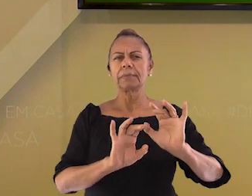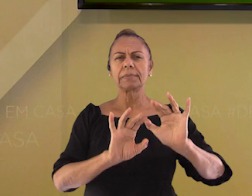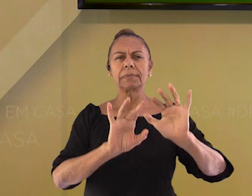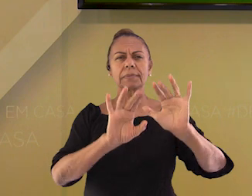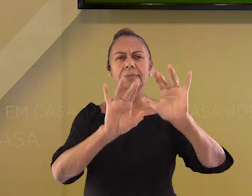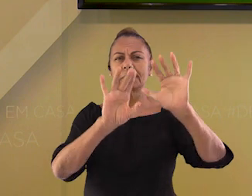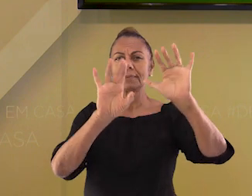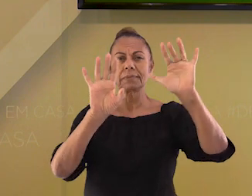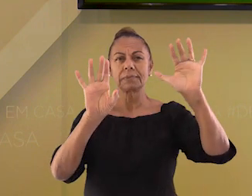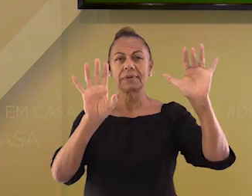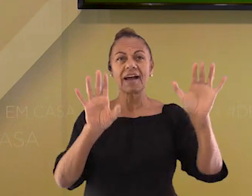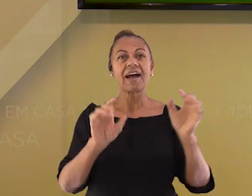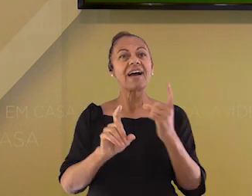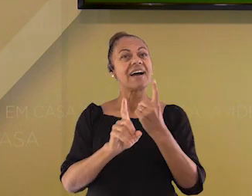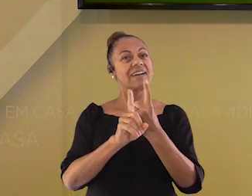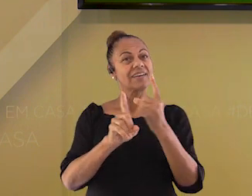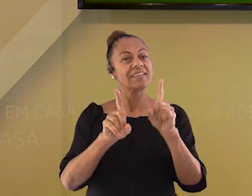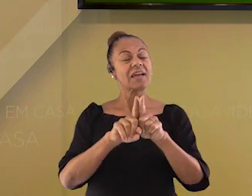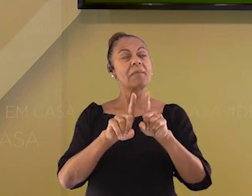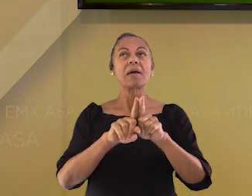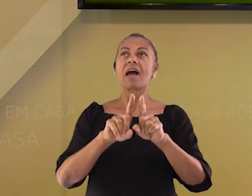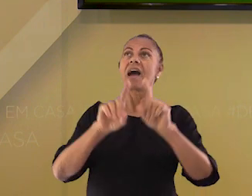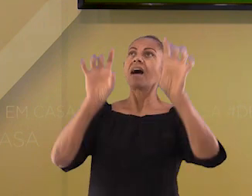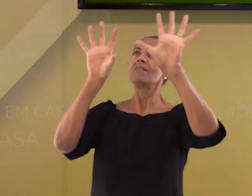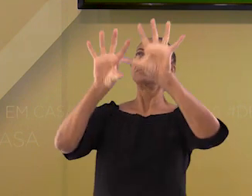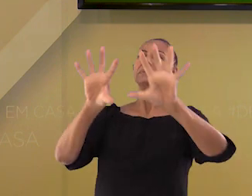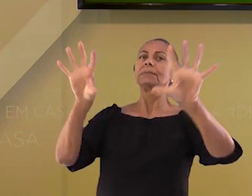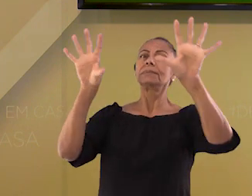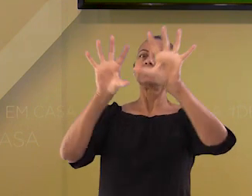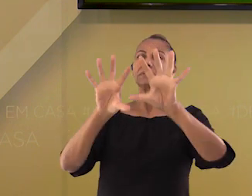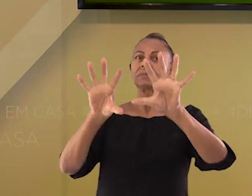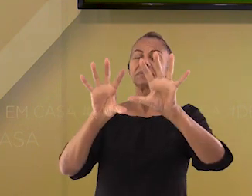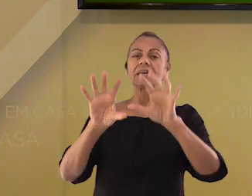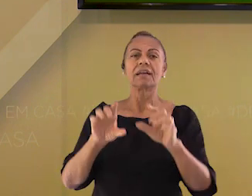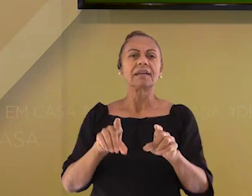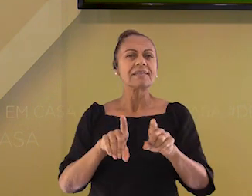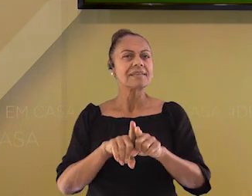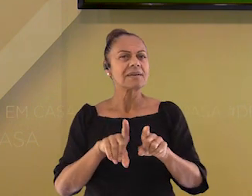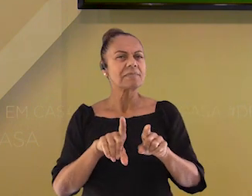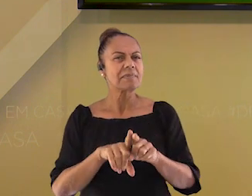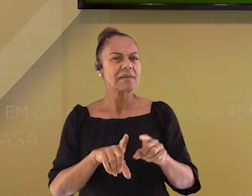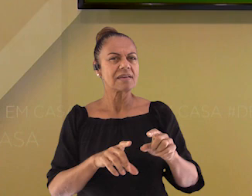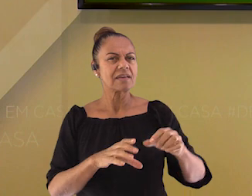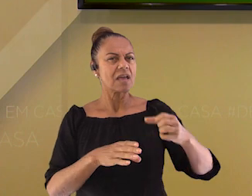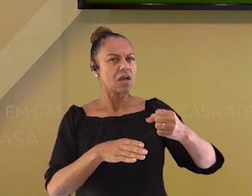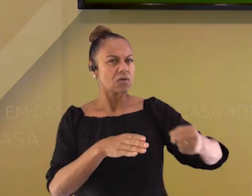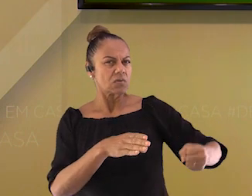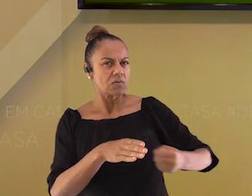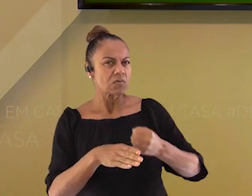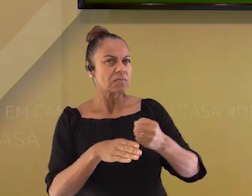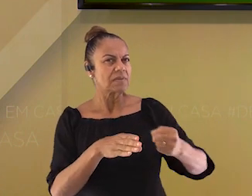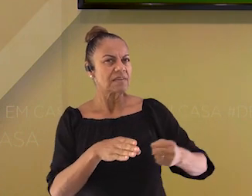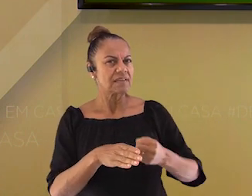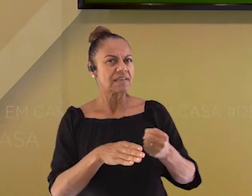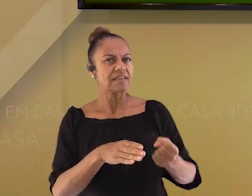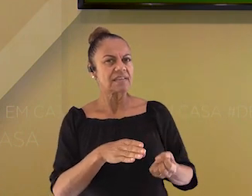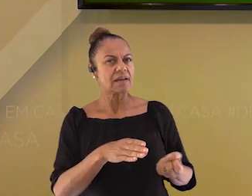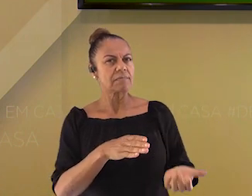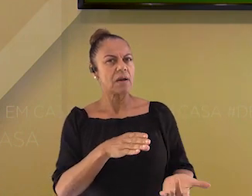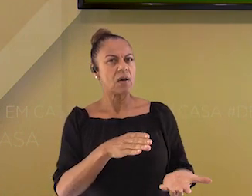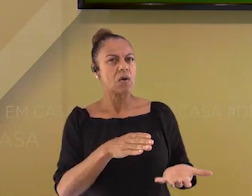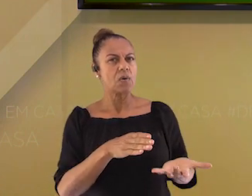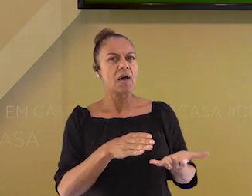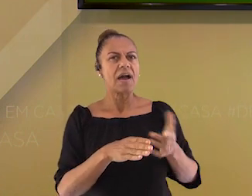nuvens. Mas, quando seu responsável está preparando a comida, a água utilizada ferve, ela